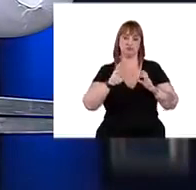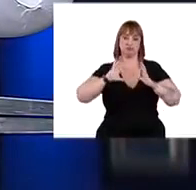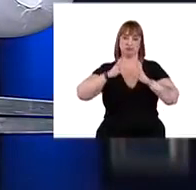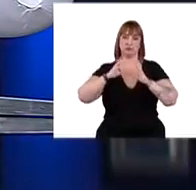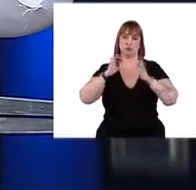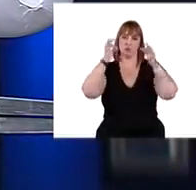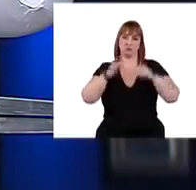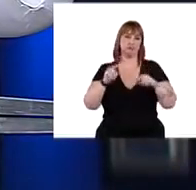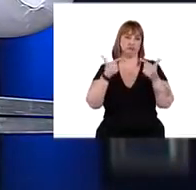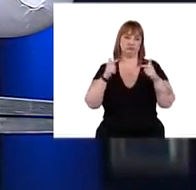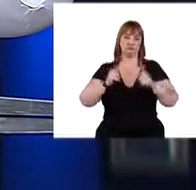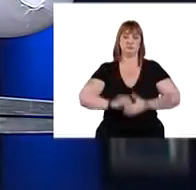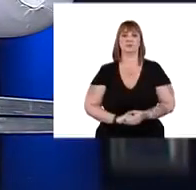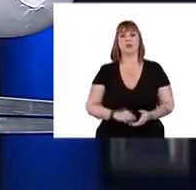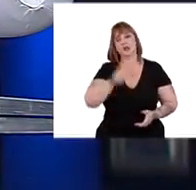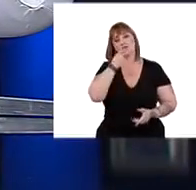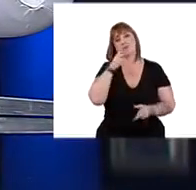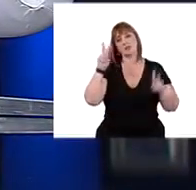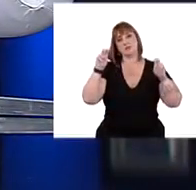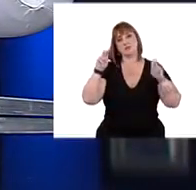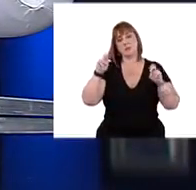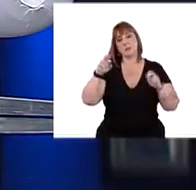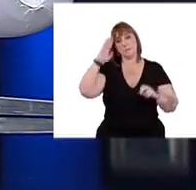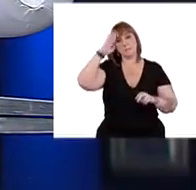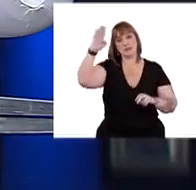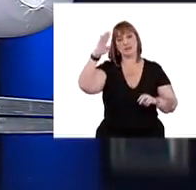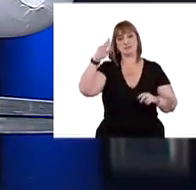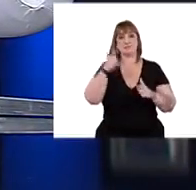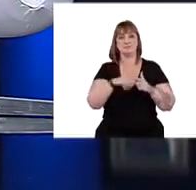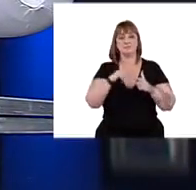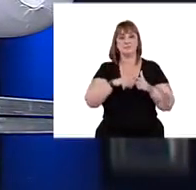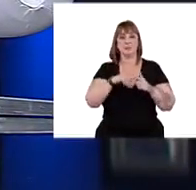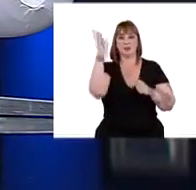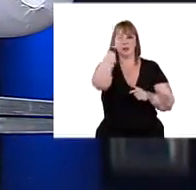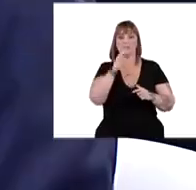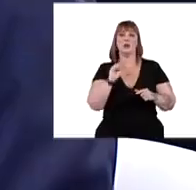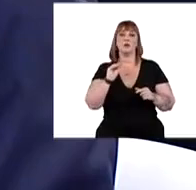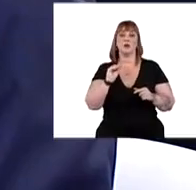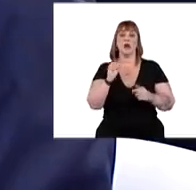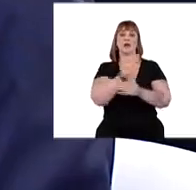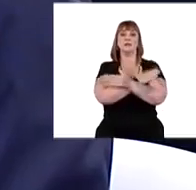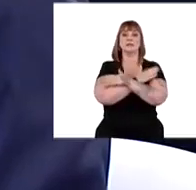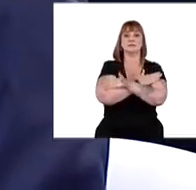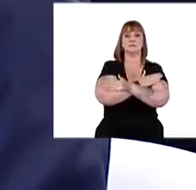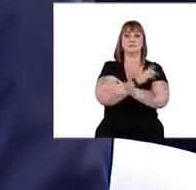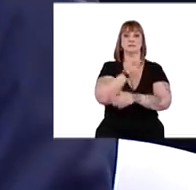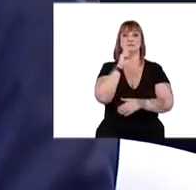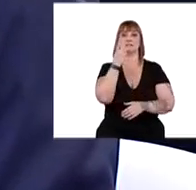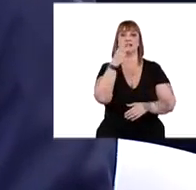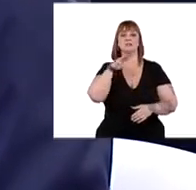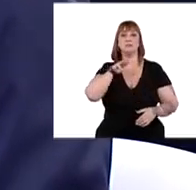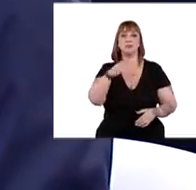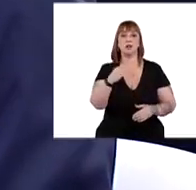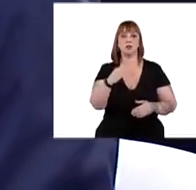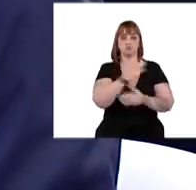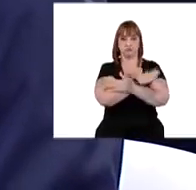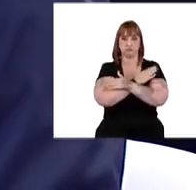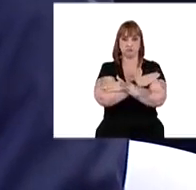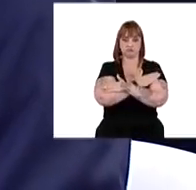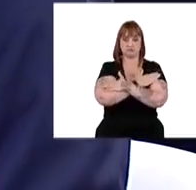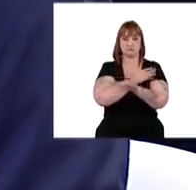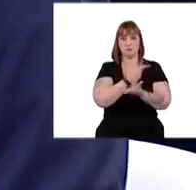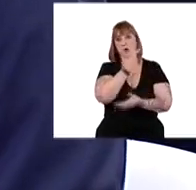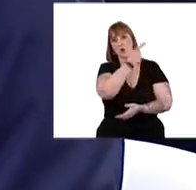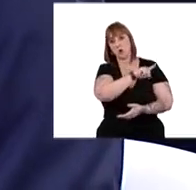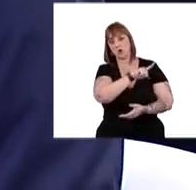uma questão que talvez seja o principal drama atual dos brasileiros, que é a questão do desemprego. A gente tem 13 milhões de desempregados, outros